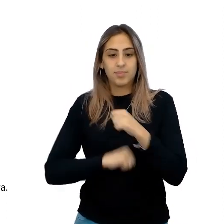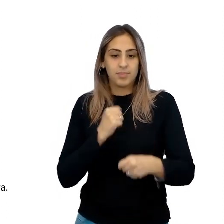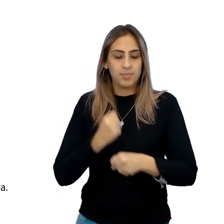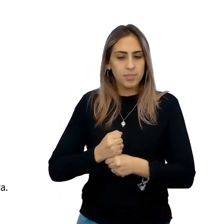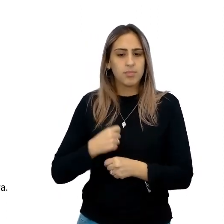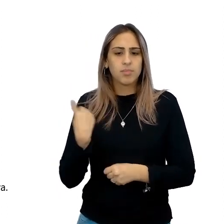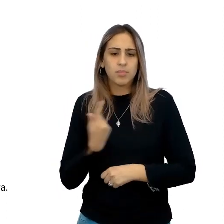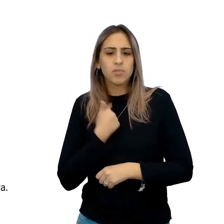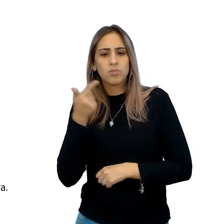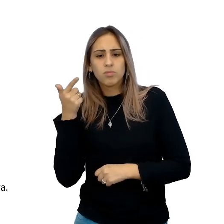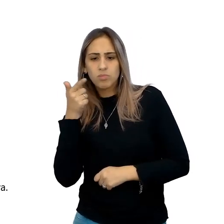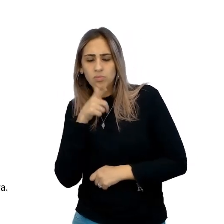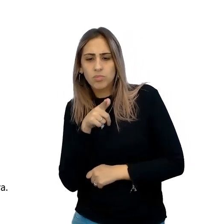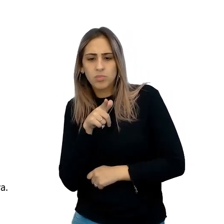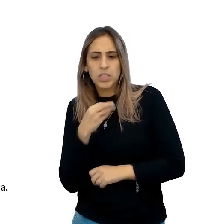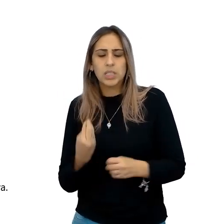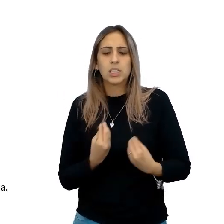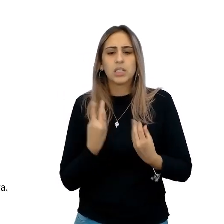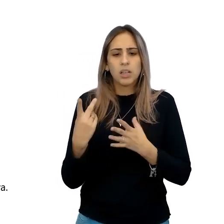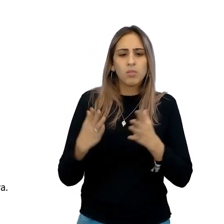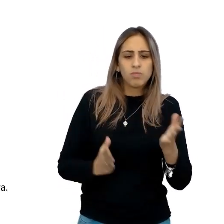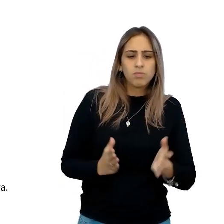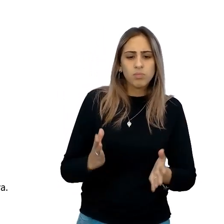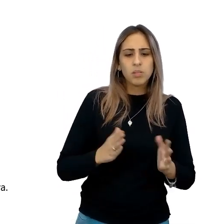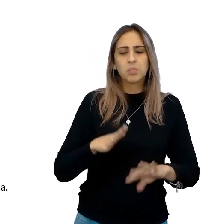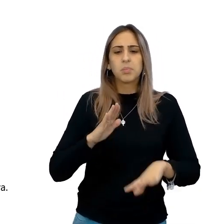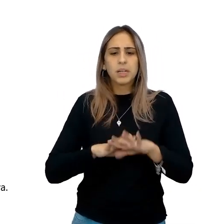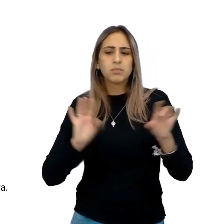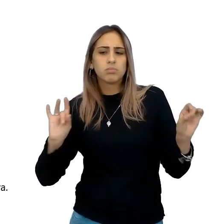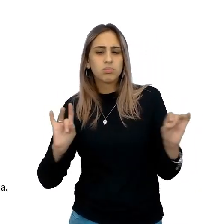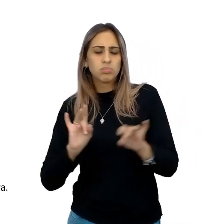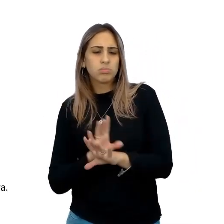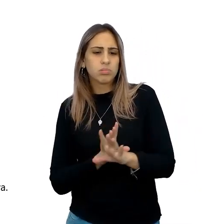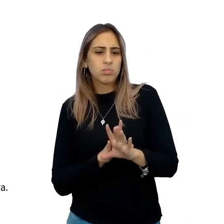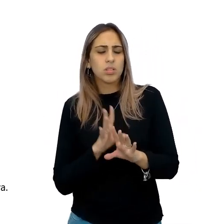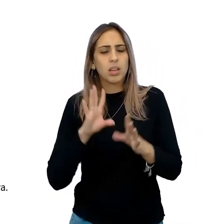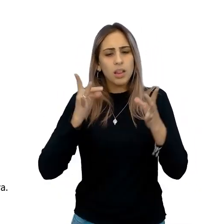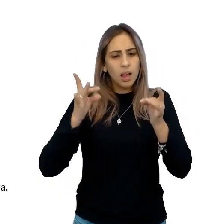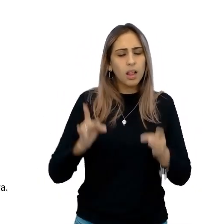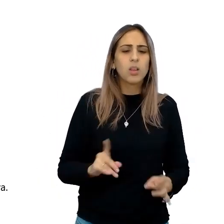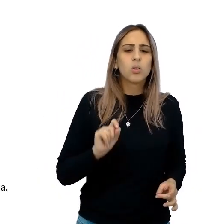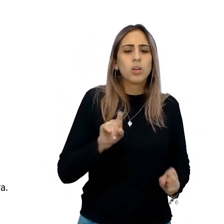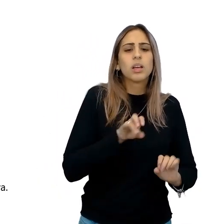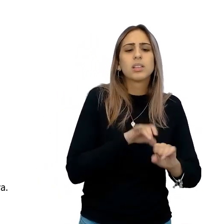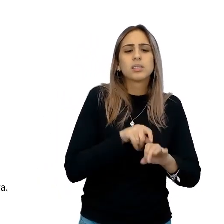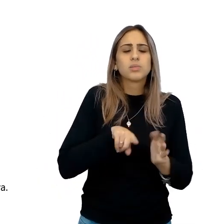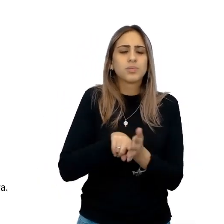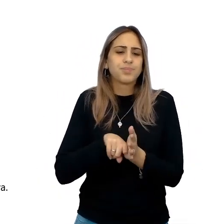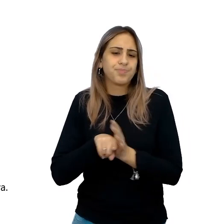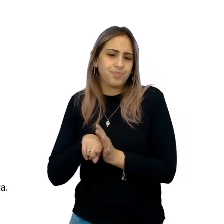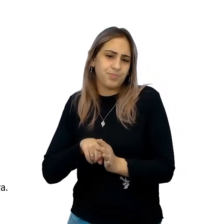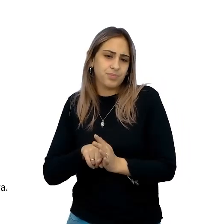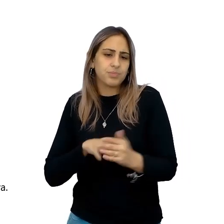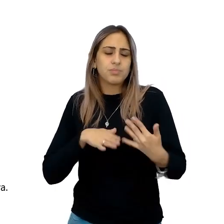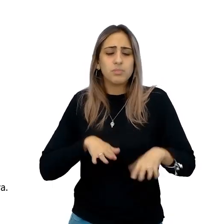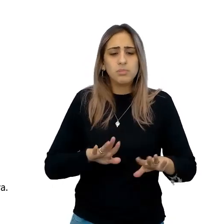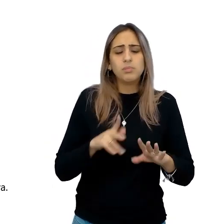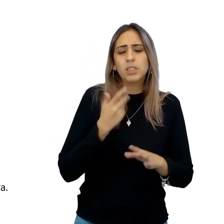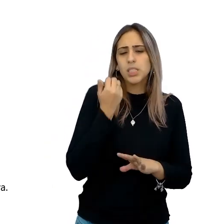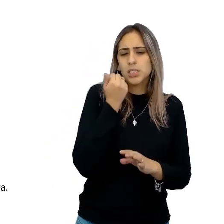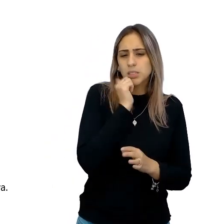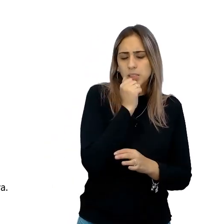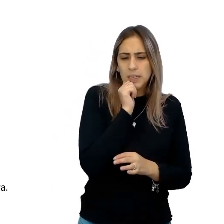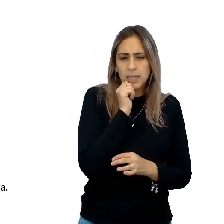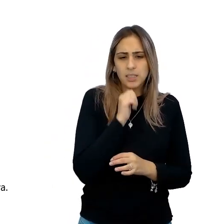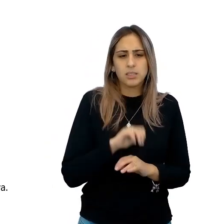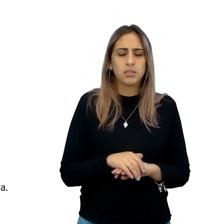a gente vai conseguir dar um panorama mais aprofundado sobre o que é ensino por investigação, pois tanto natureza da